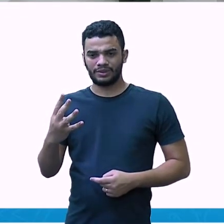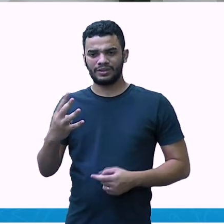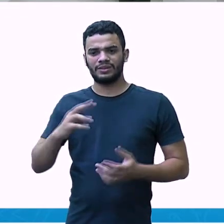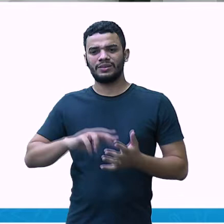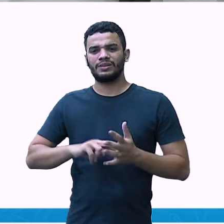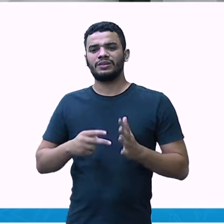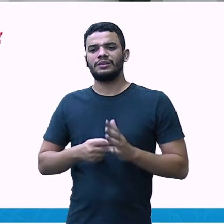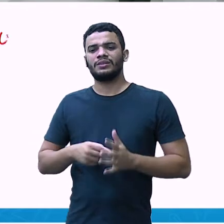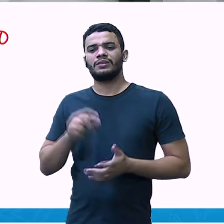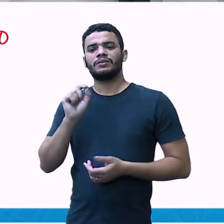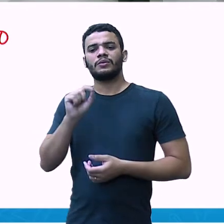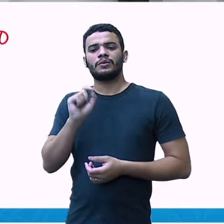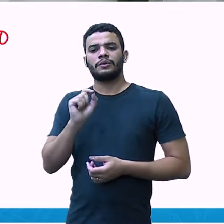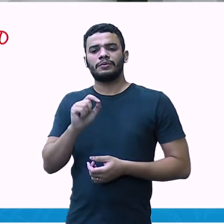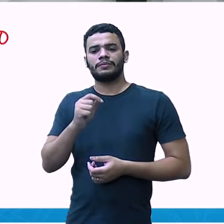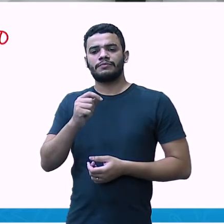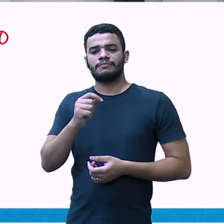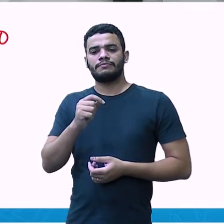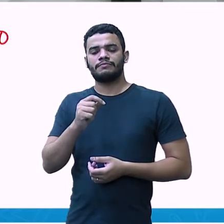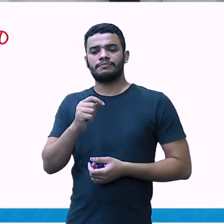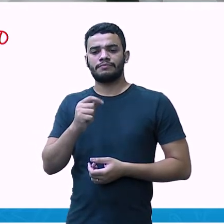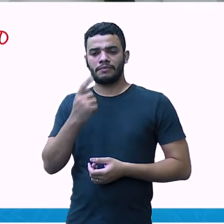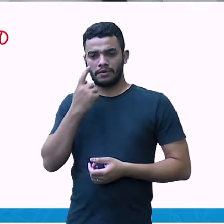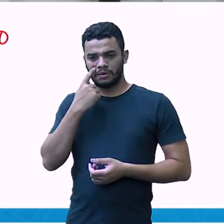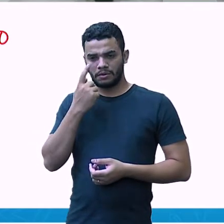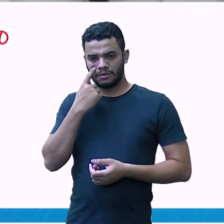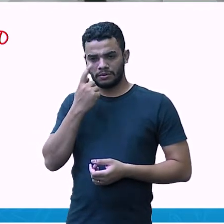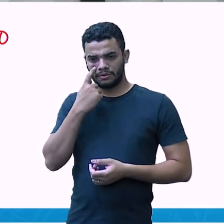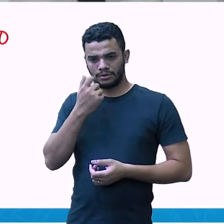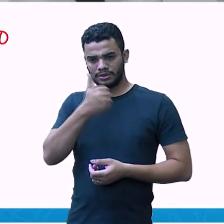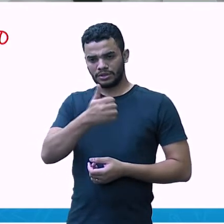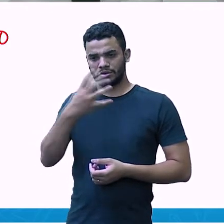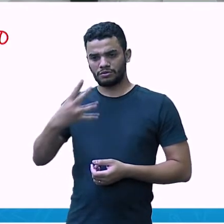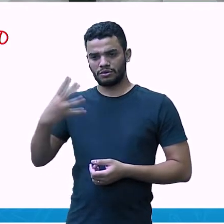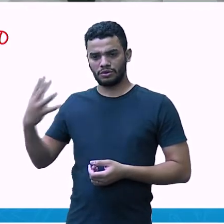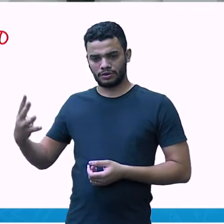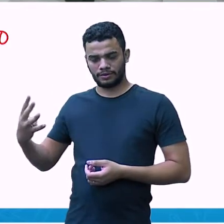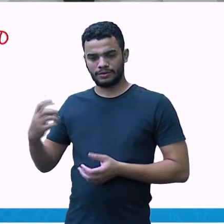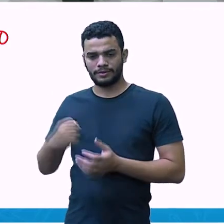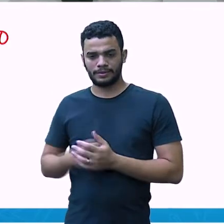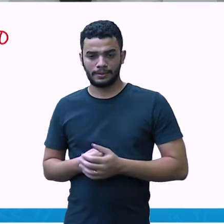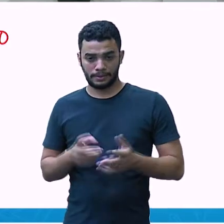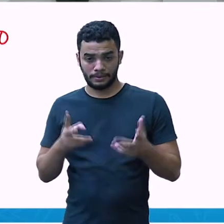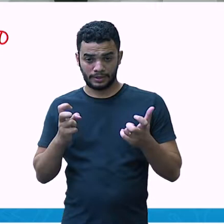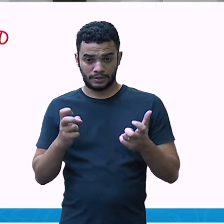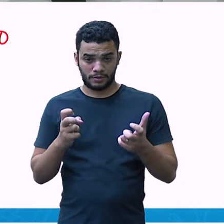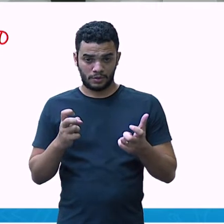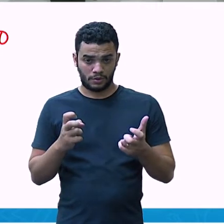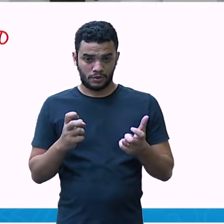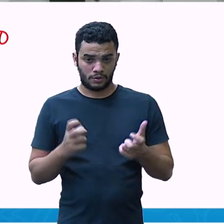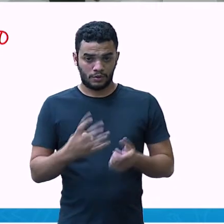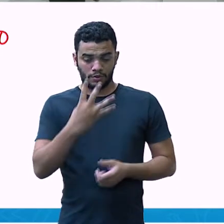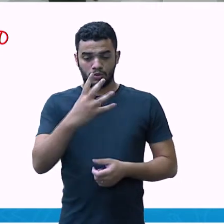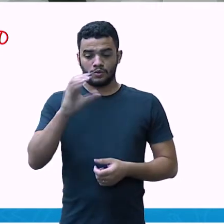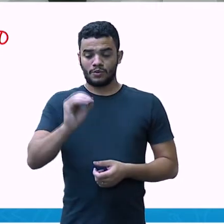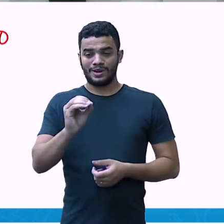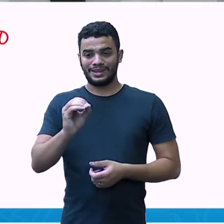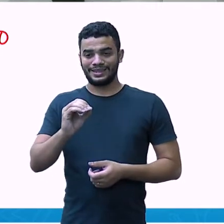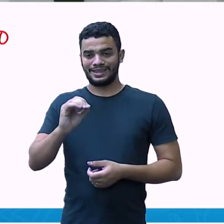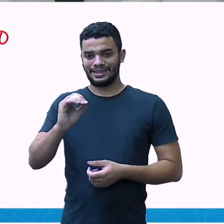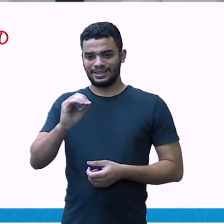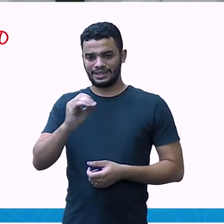graus equivale, 40% equivale na